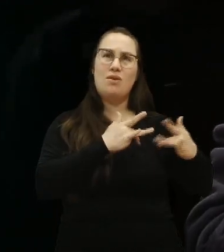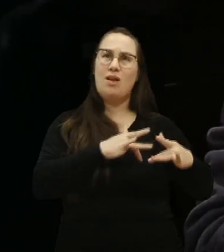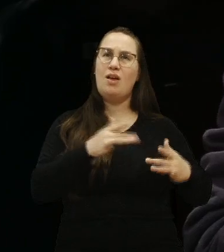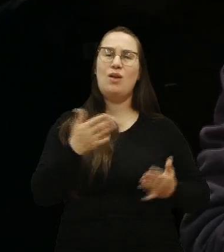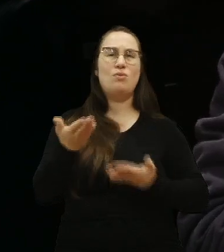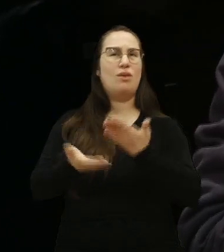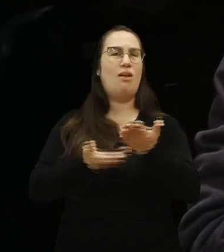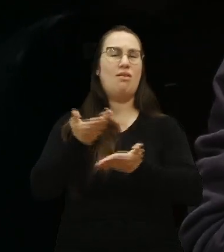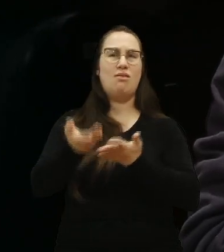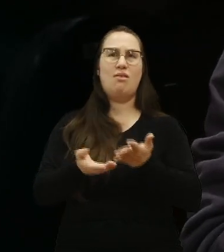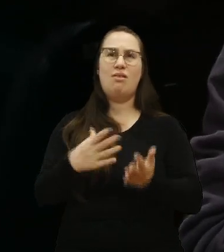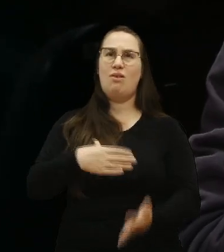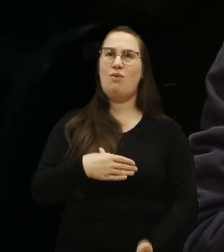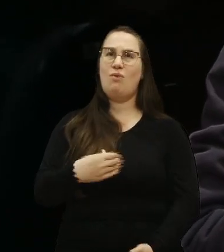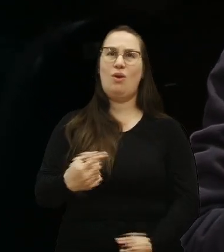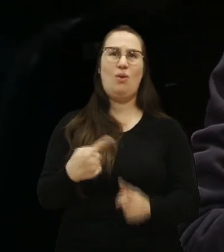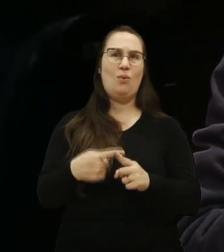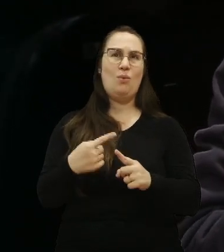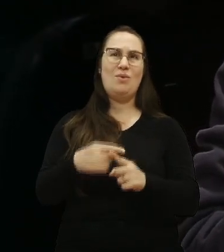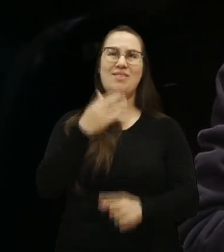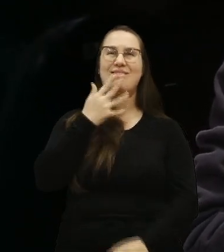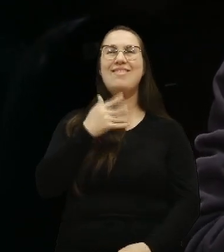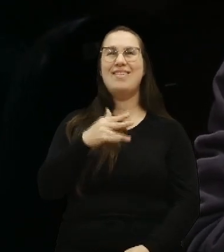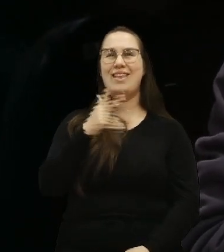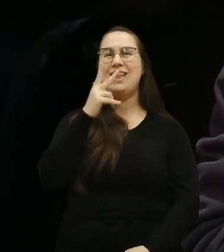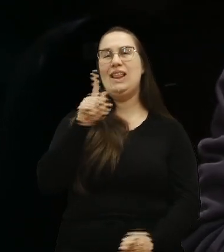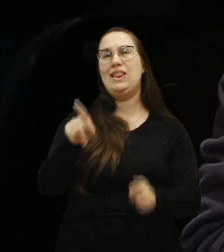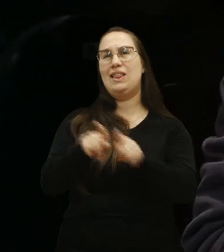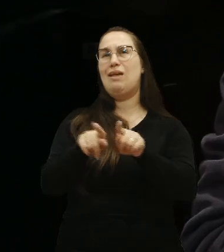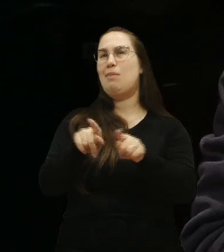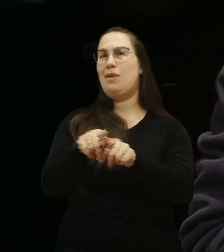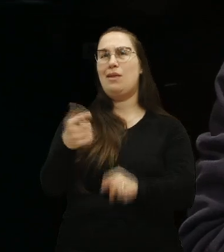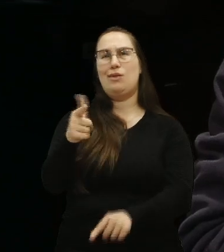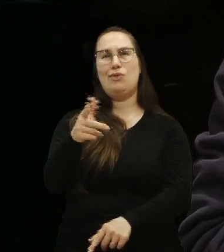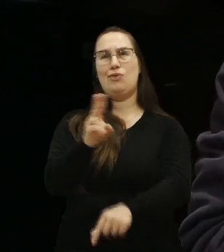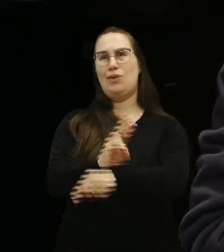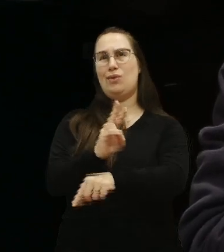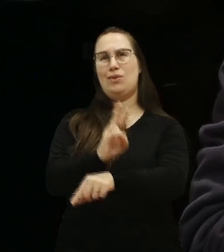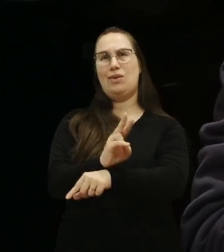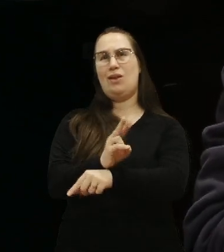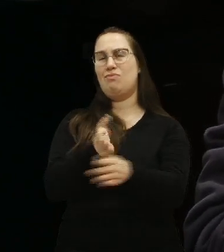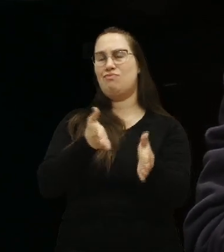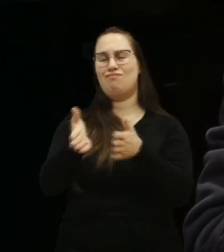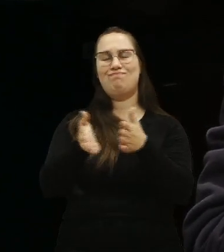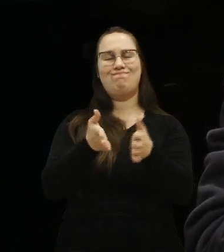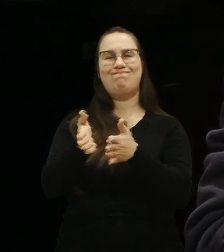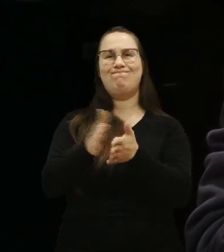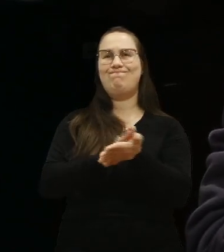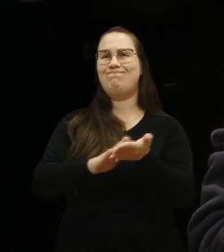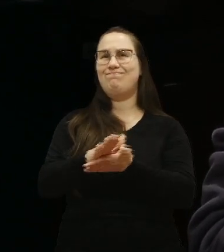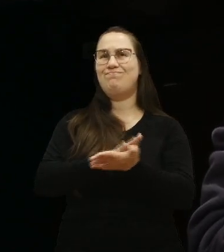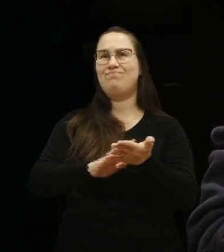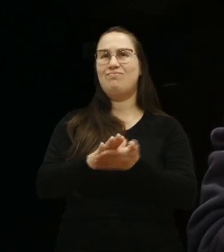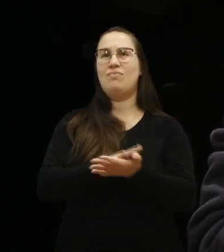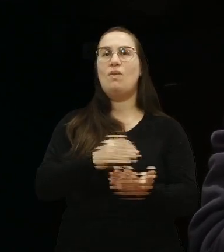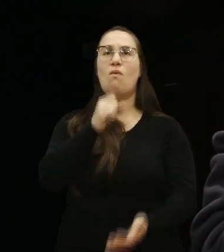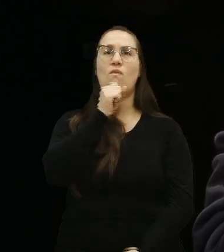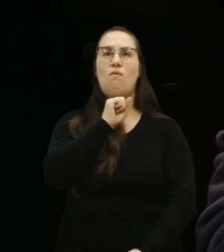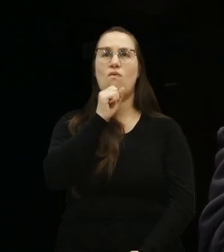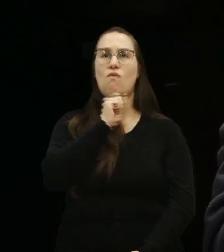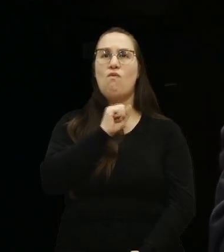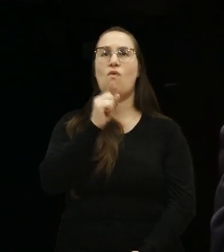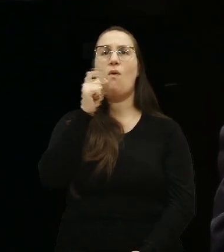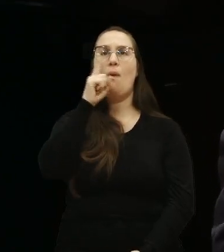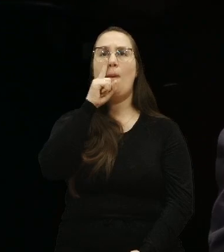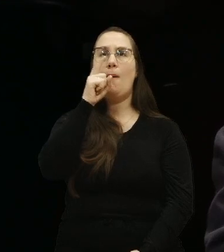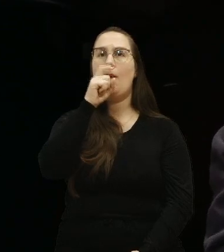como deveriam, é porque na infância elas também foram negligenciadas e não tiveram acesso ao que elas deveriam ter. Quantos avós e pais nós temos que não